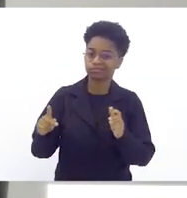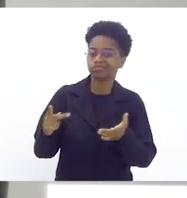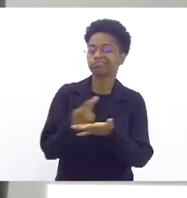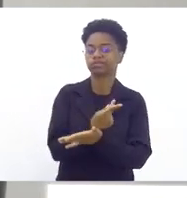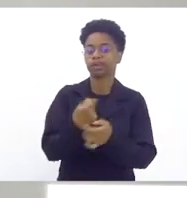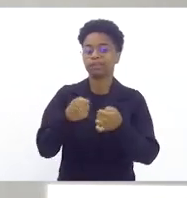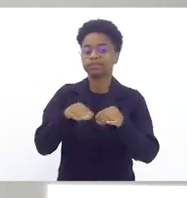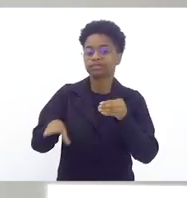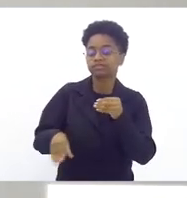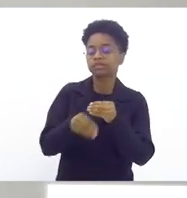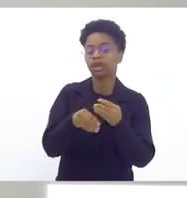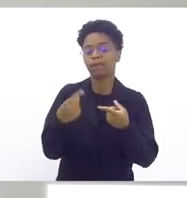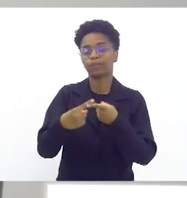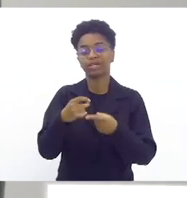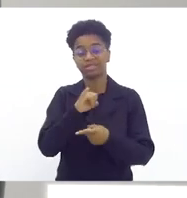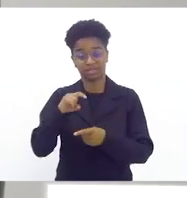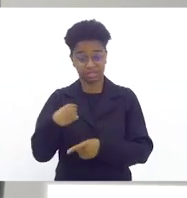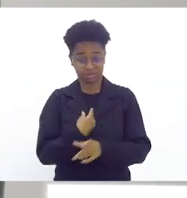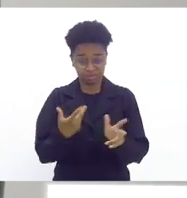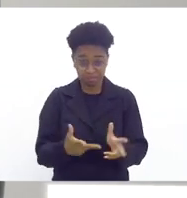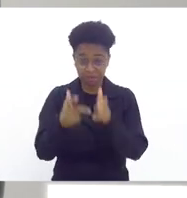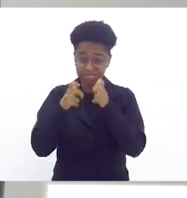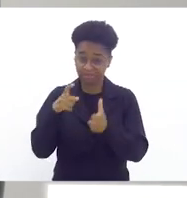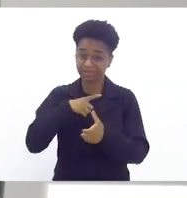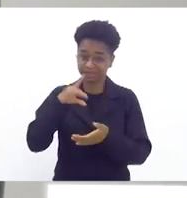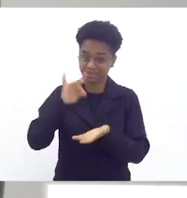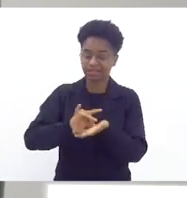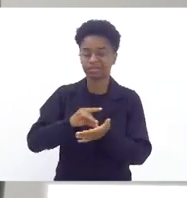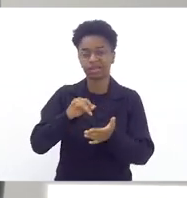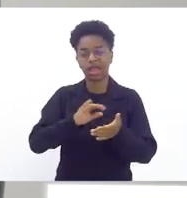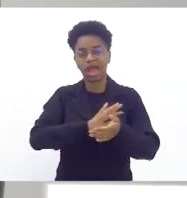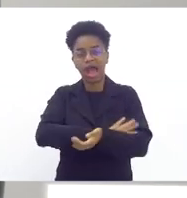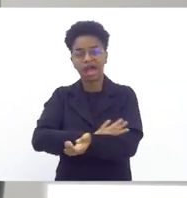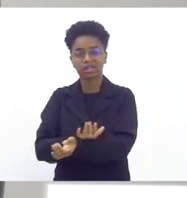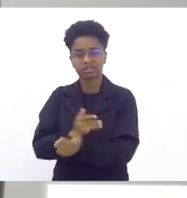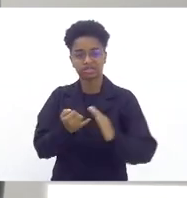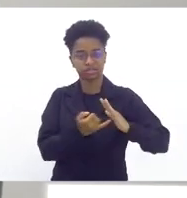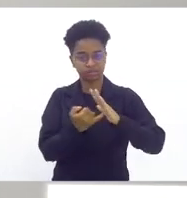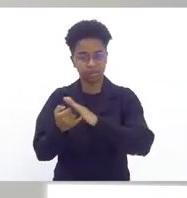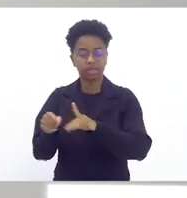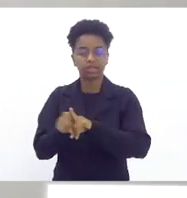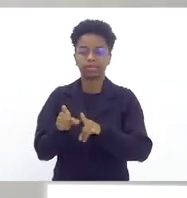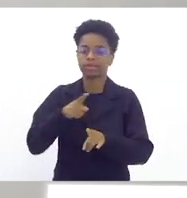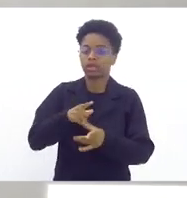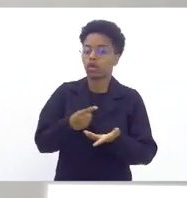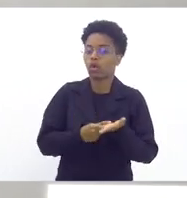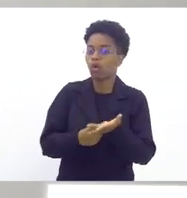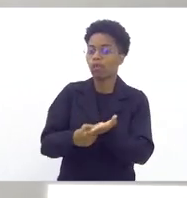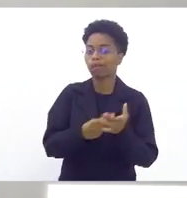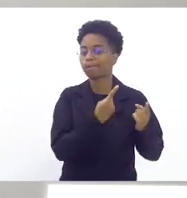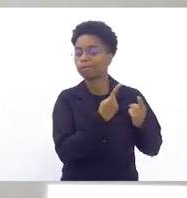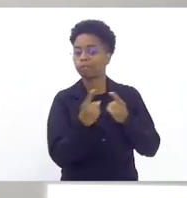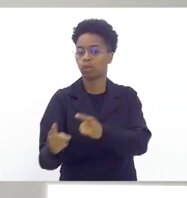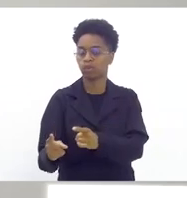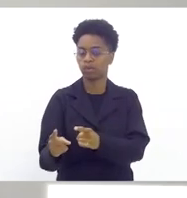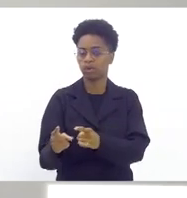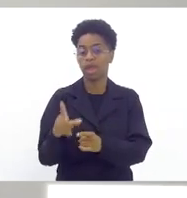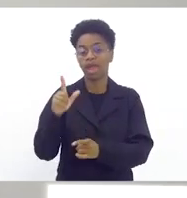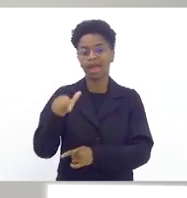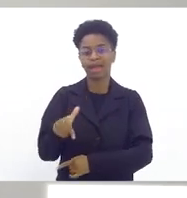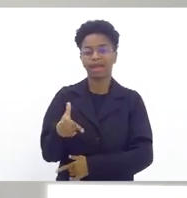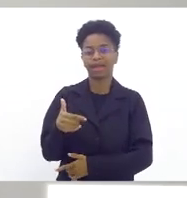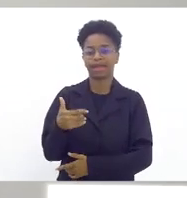gente reconhece a existência do racismo institucional e se compromete a combatê-lo, esse é o